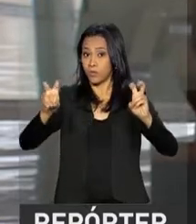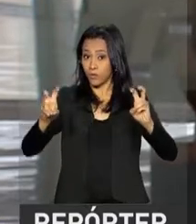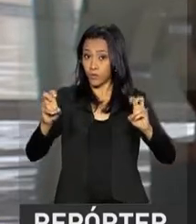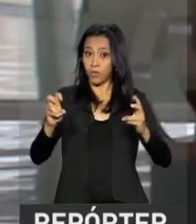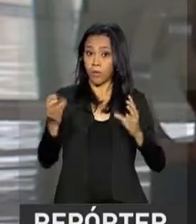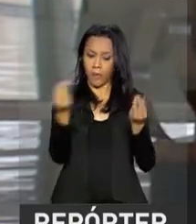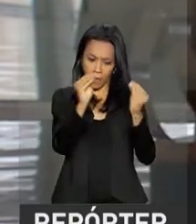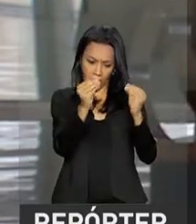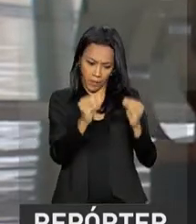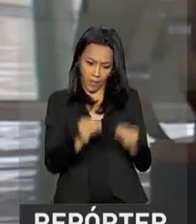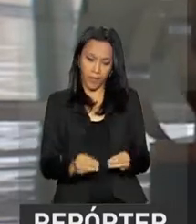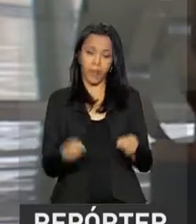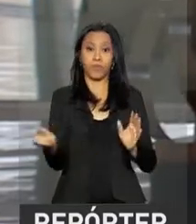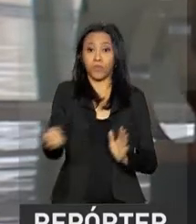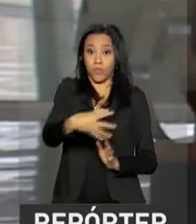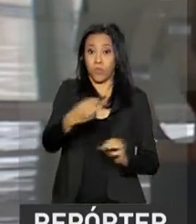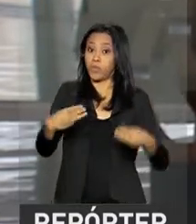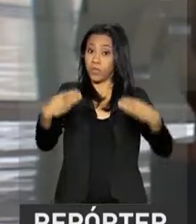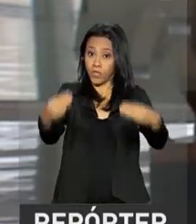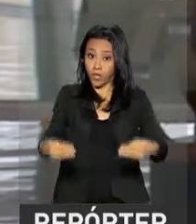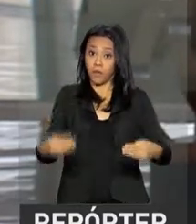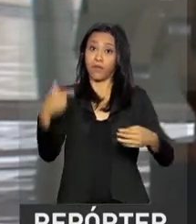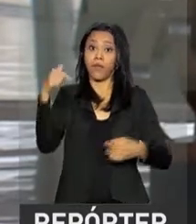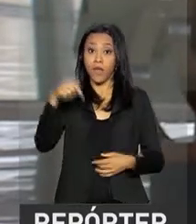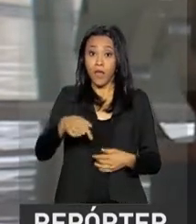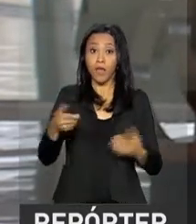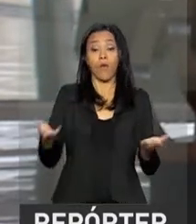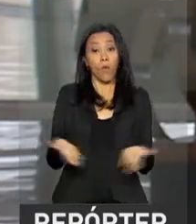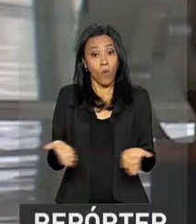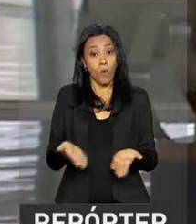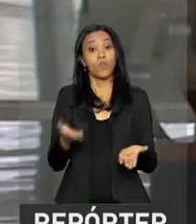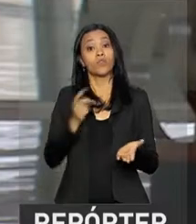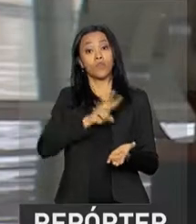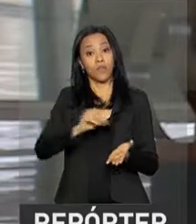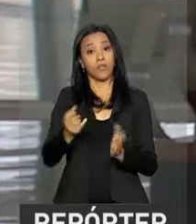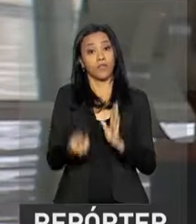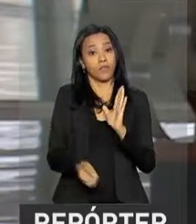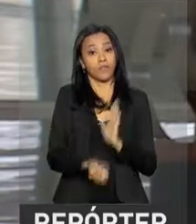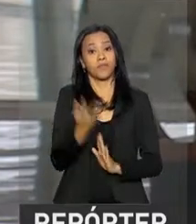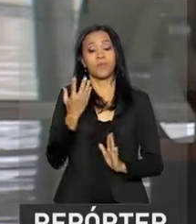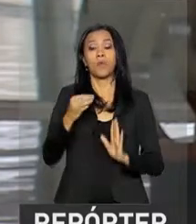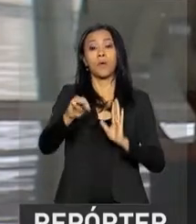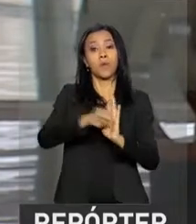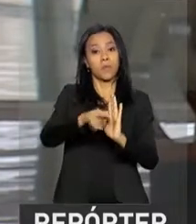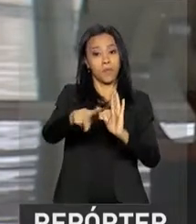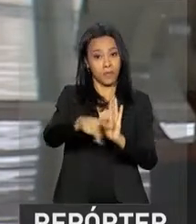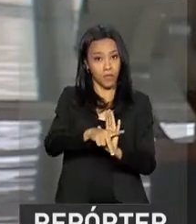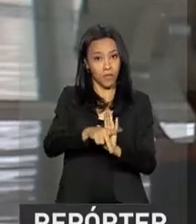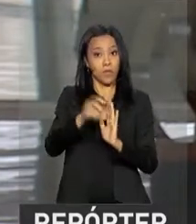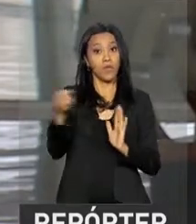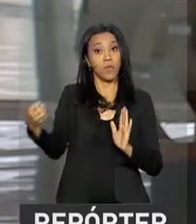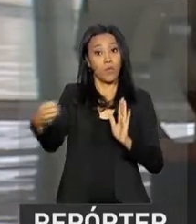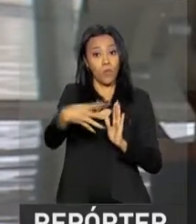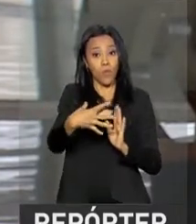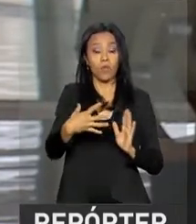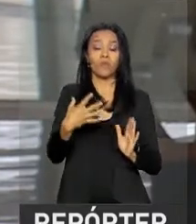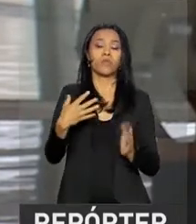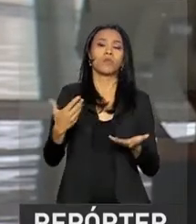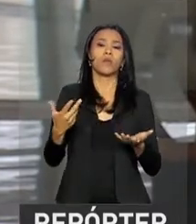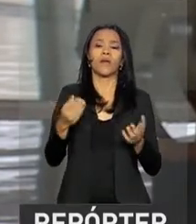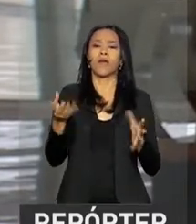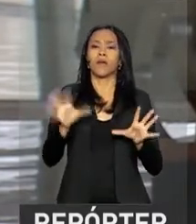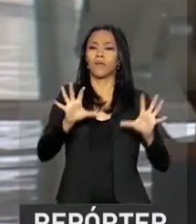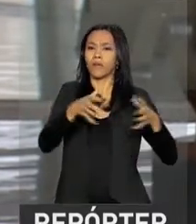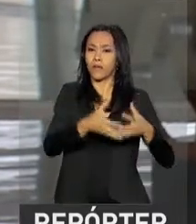ministro da justiça torquato jardim a pasta será criada hoje por meio de medida provisória para um partido novo ministério as polícias